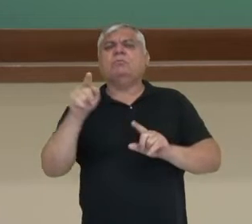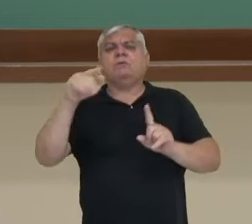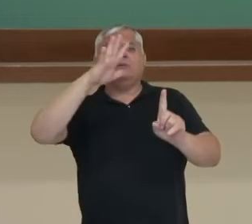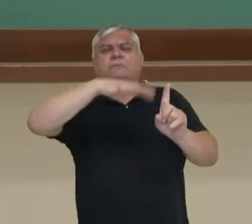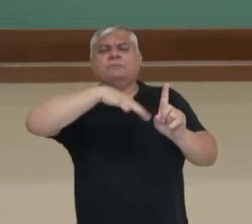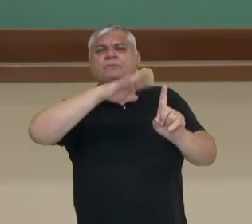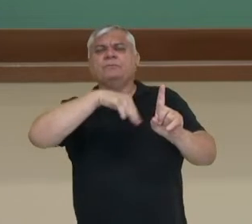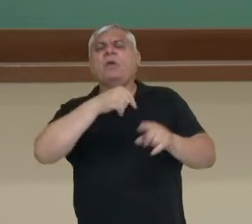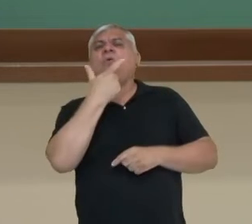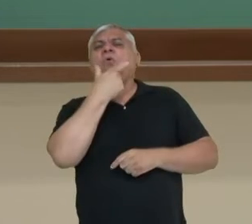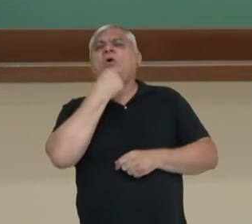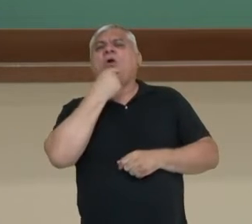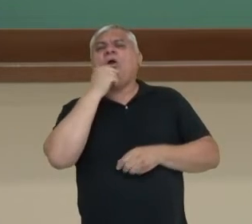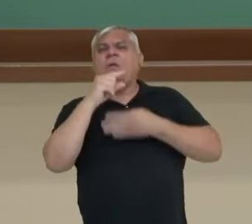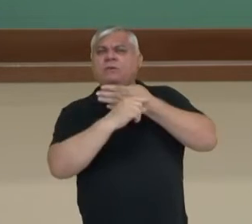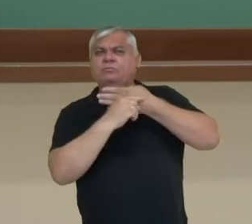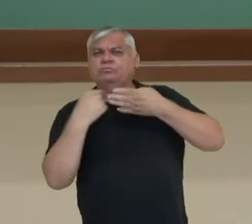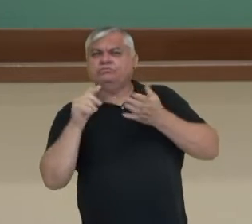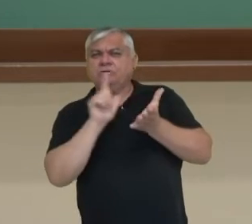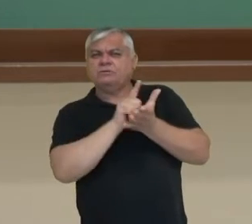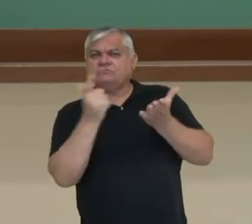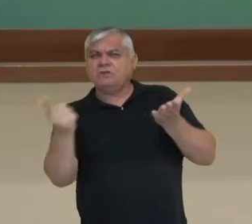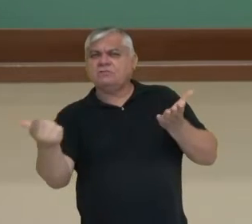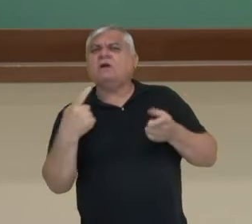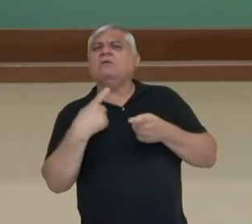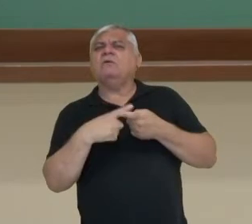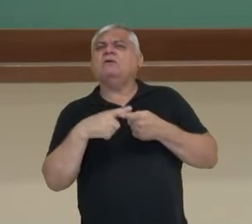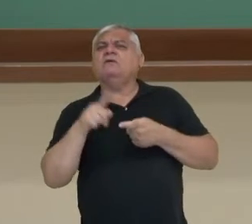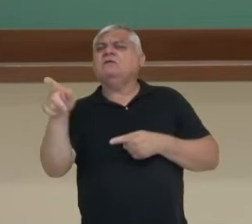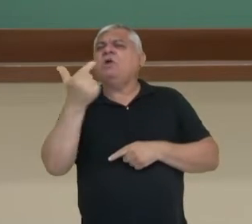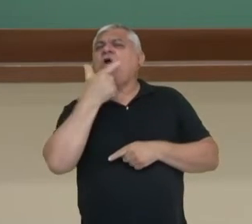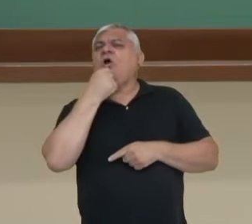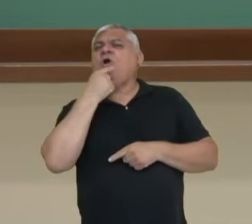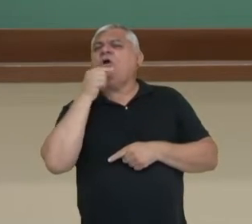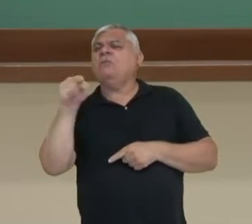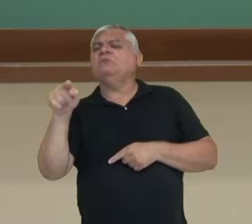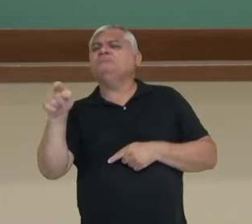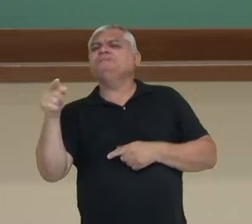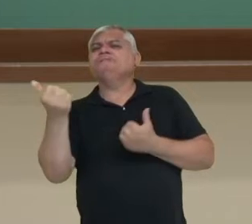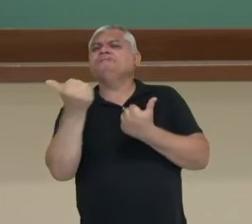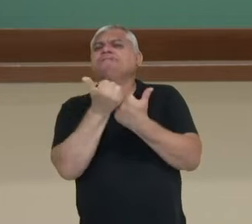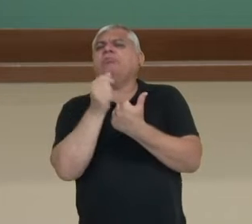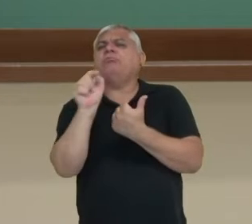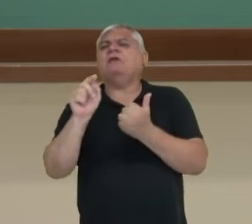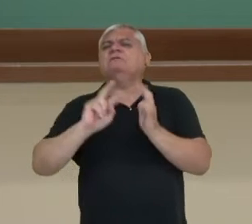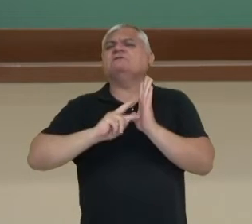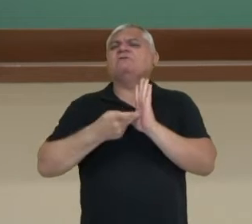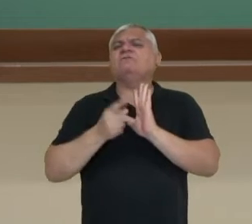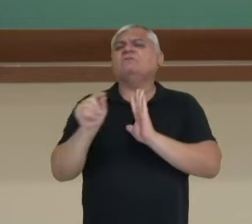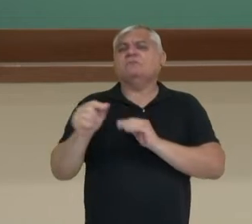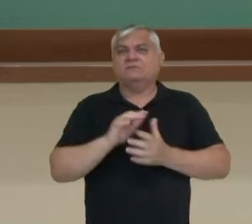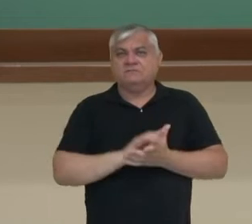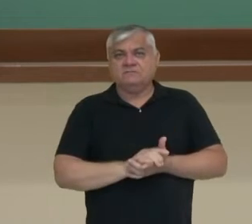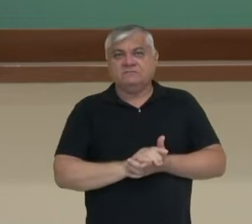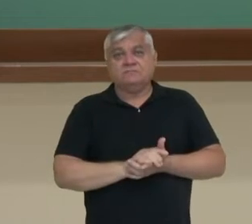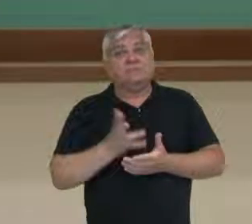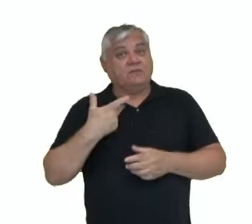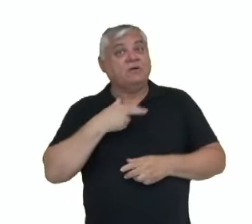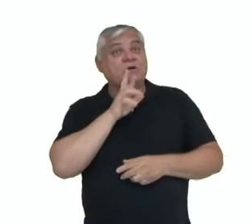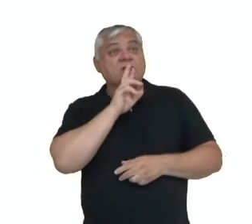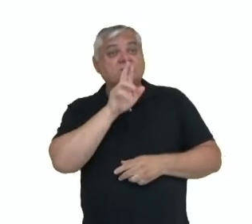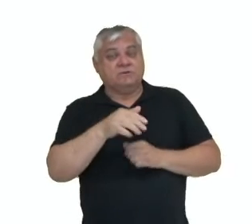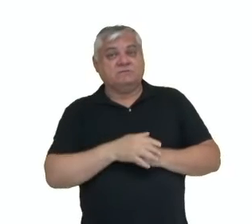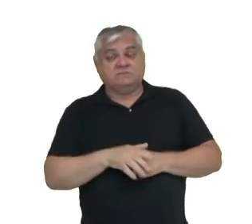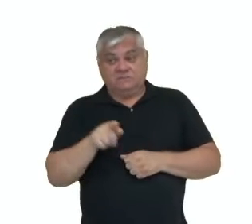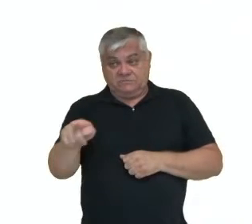reuniu tantas pessoas? O que ele representou para o regime militar? Minha sugestão de resposta está aqui. A